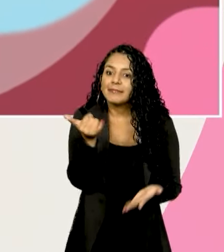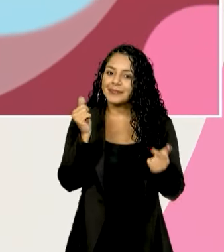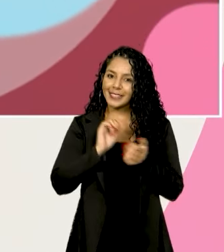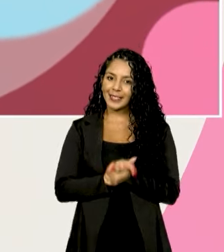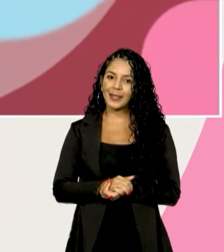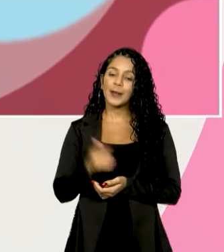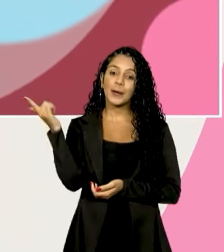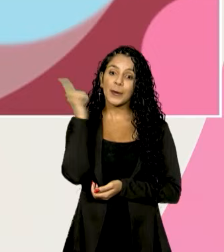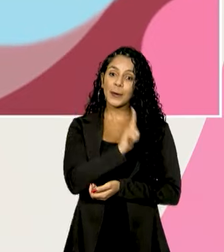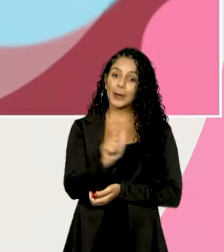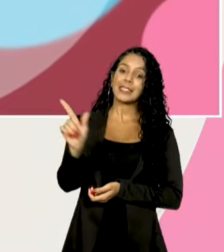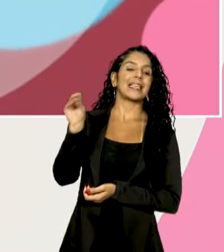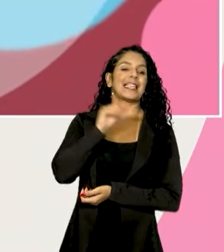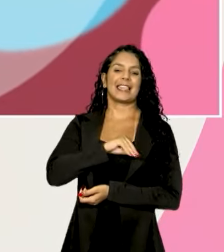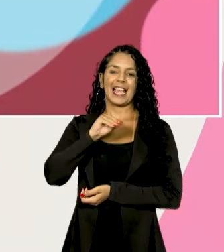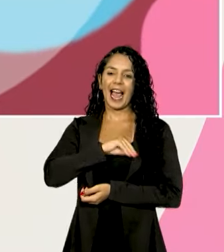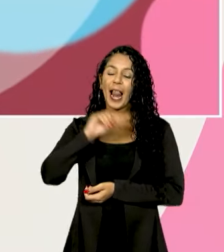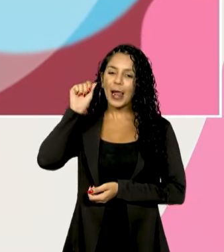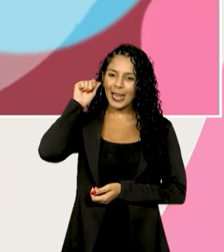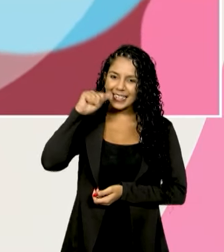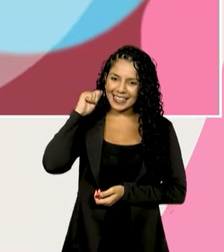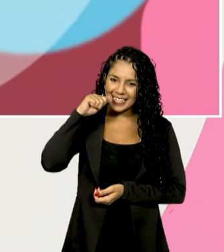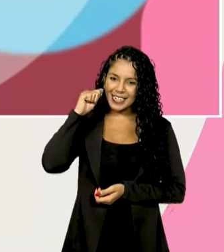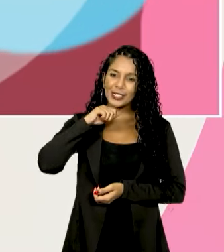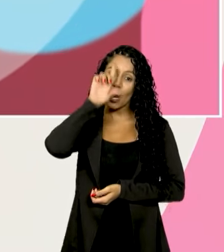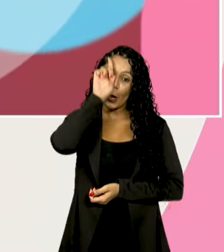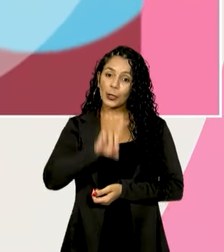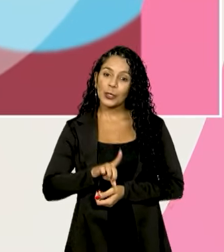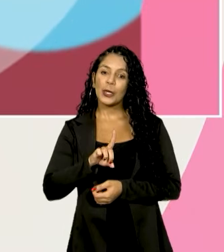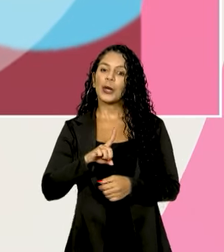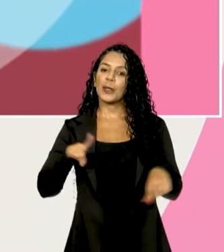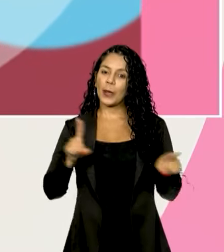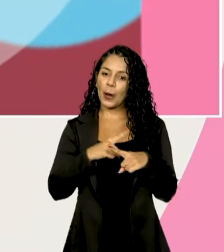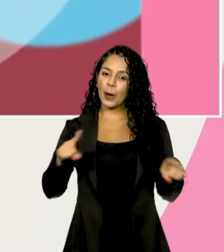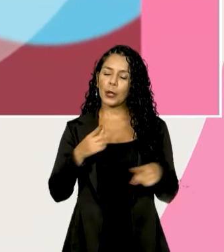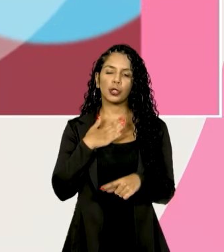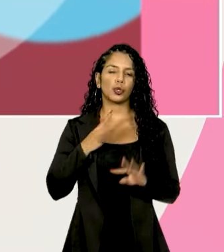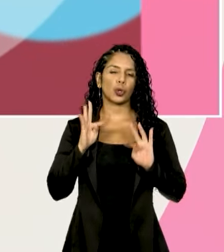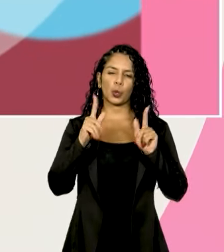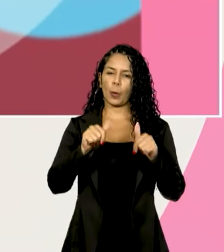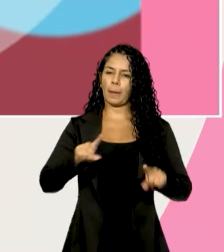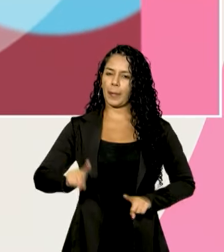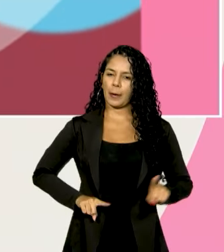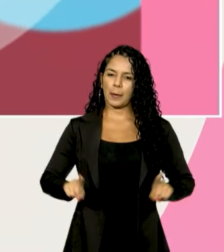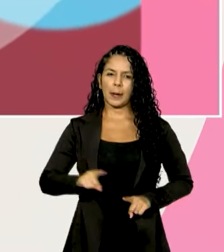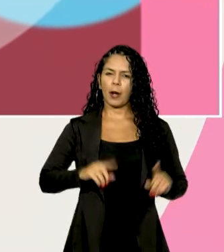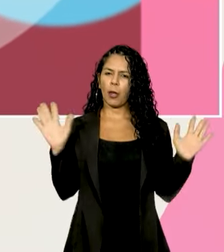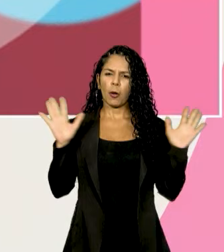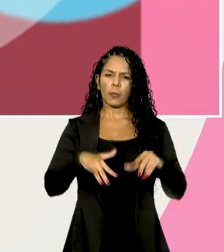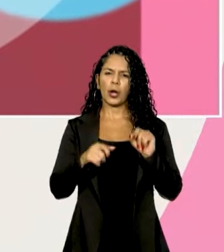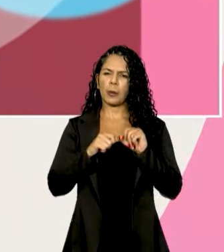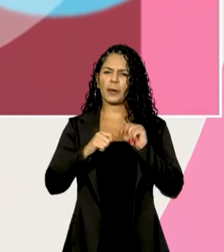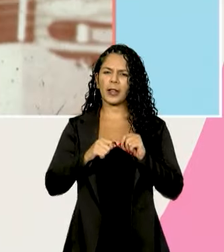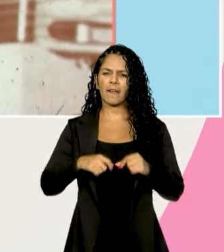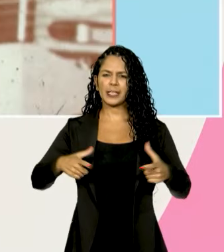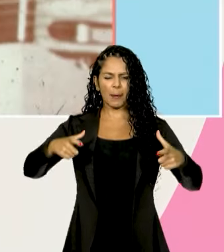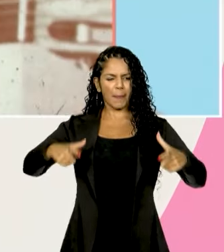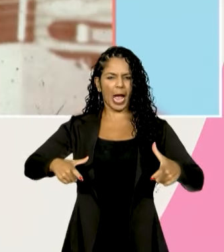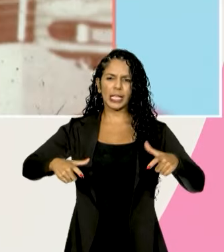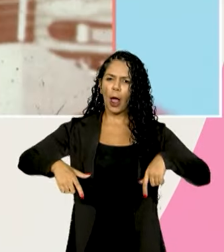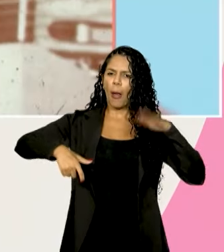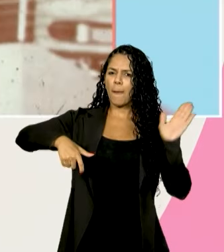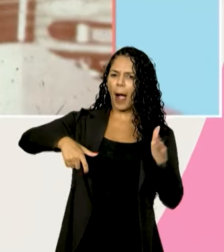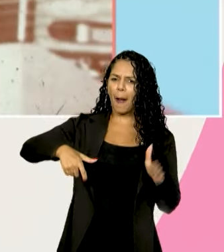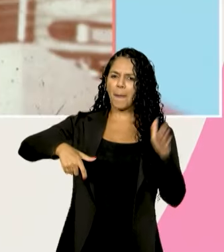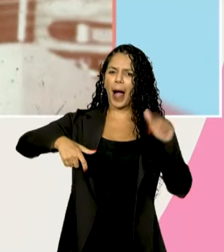ganhei aquele cachê como atriz, como diretora musical dos meus primos todos, botava todo mundo para tocar bacia,